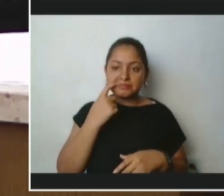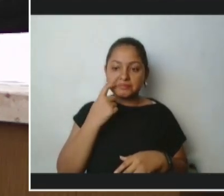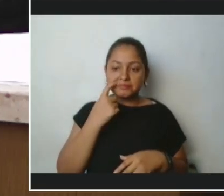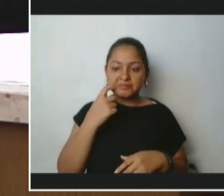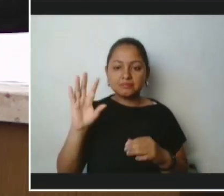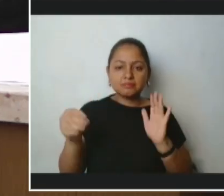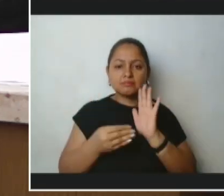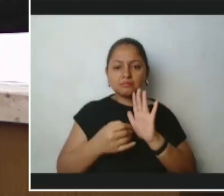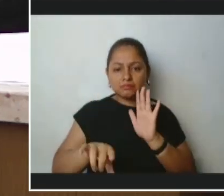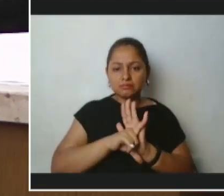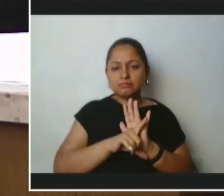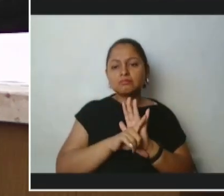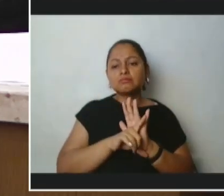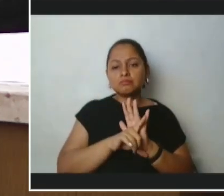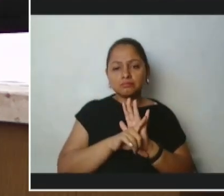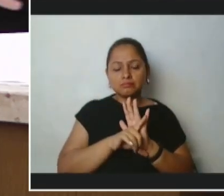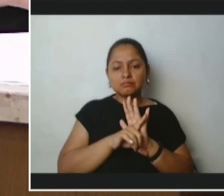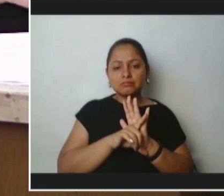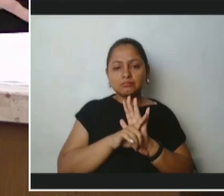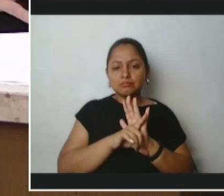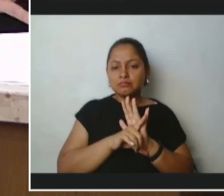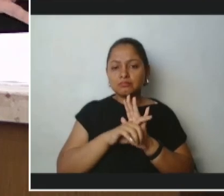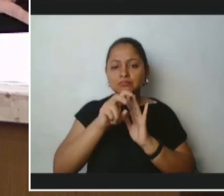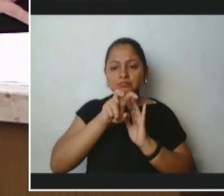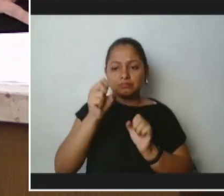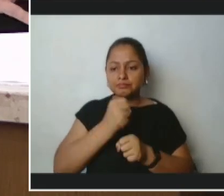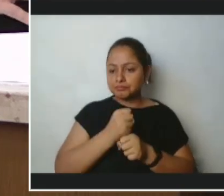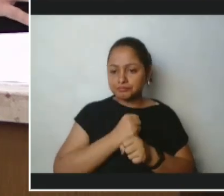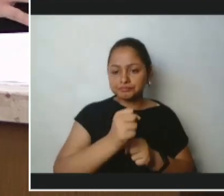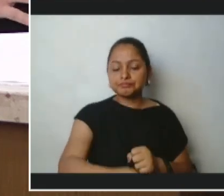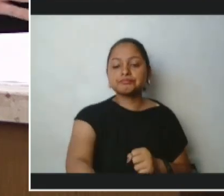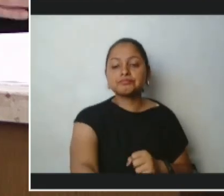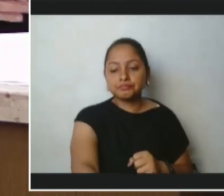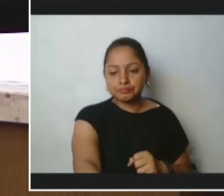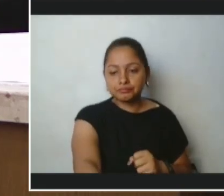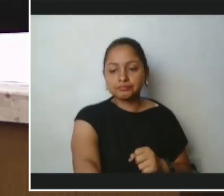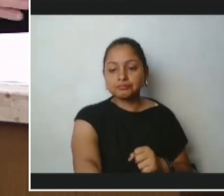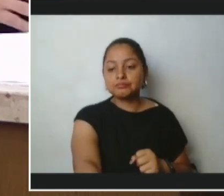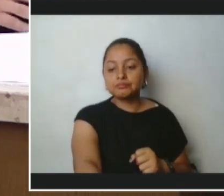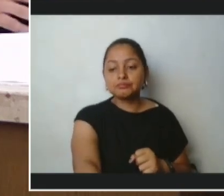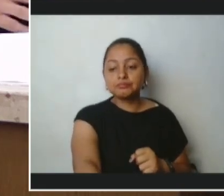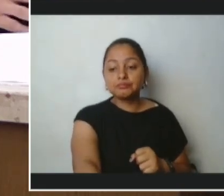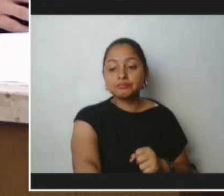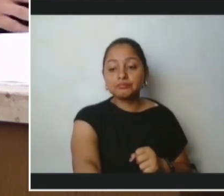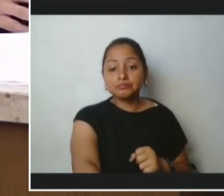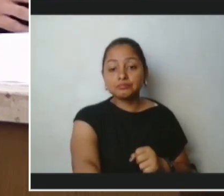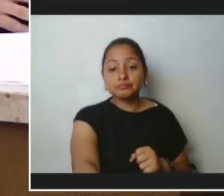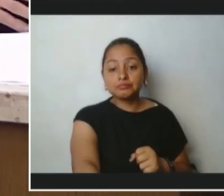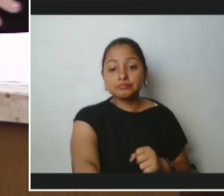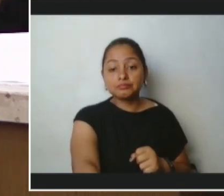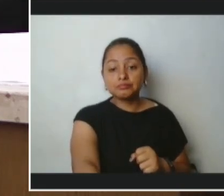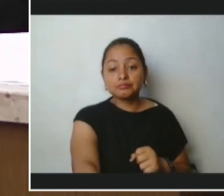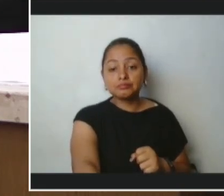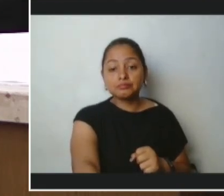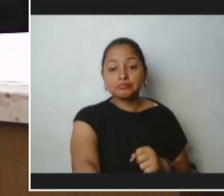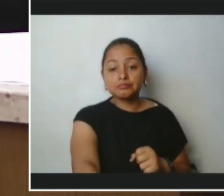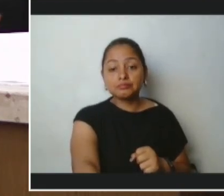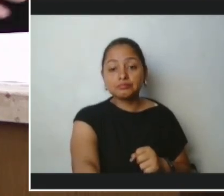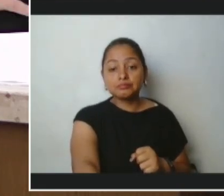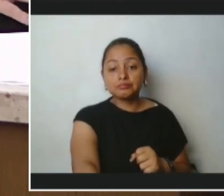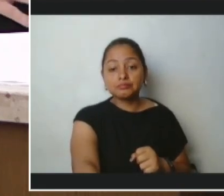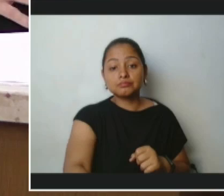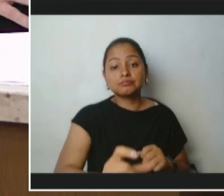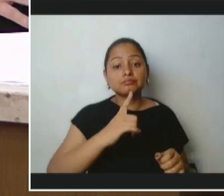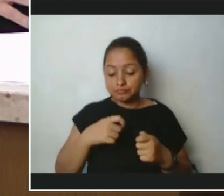anos. Porém, a situação financeira não existe arrecadação para que a gente